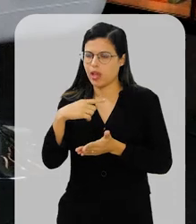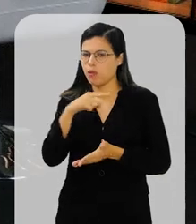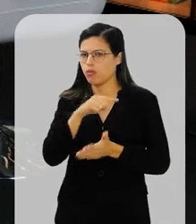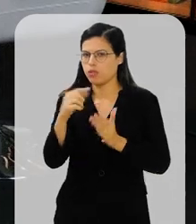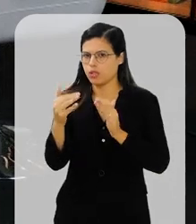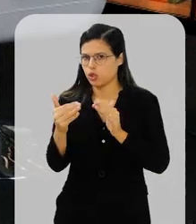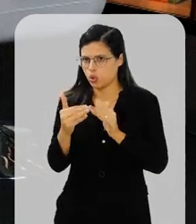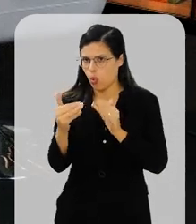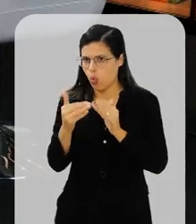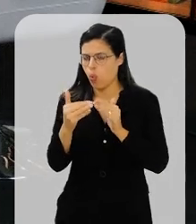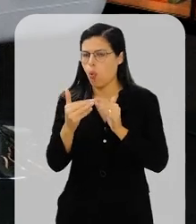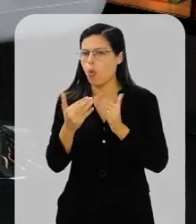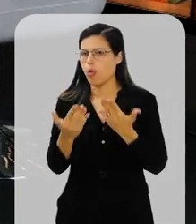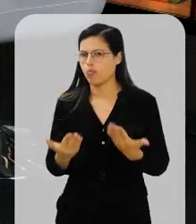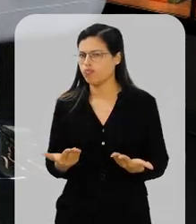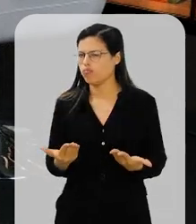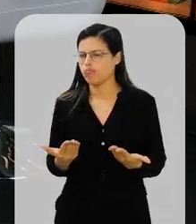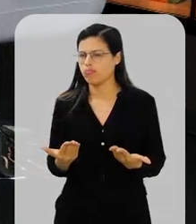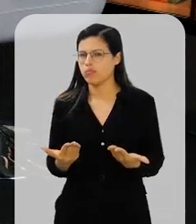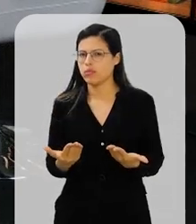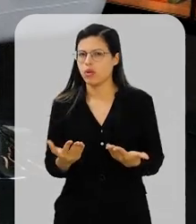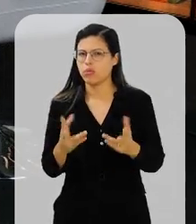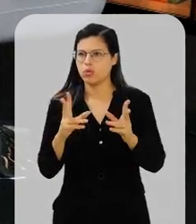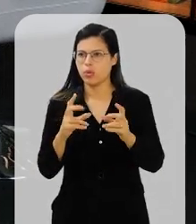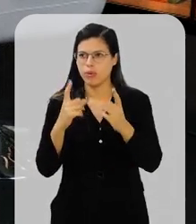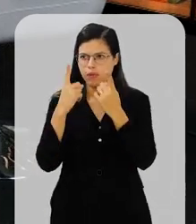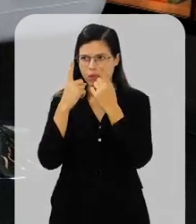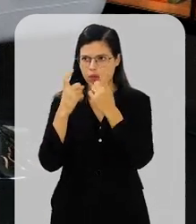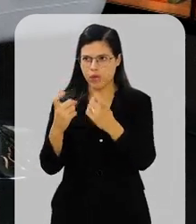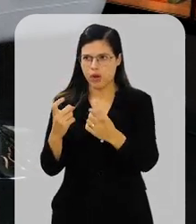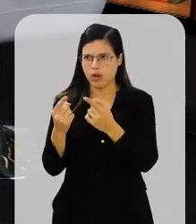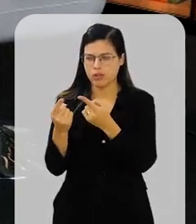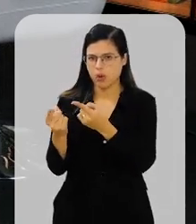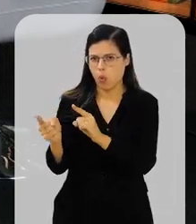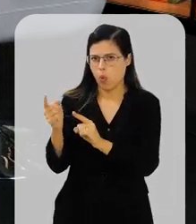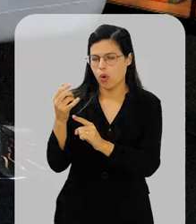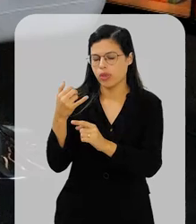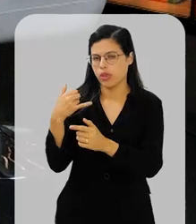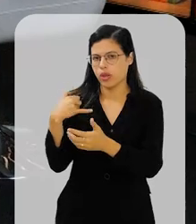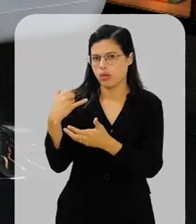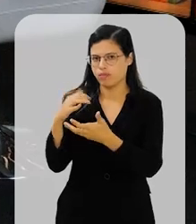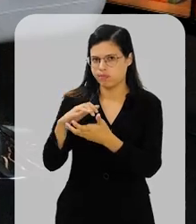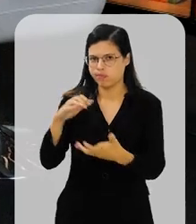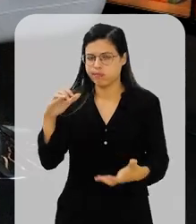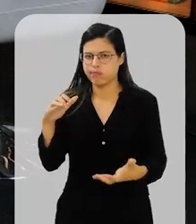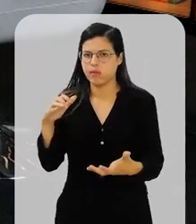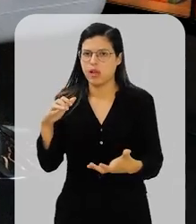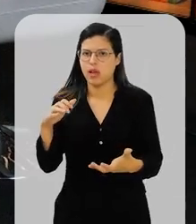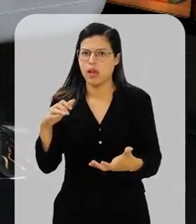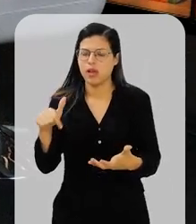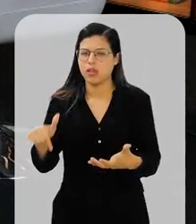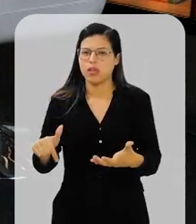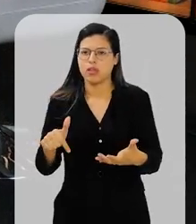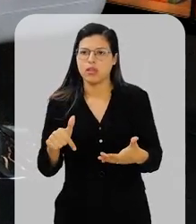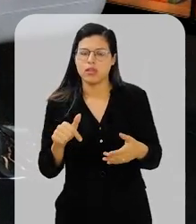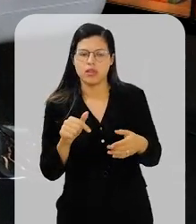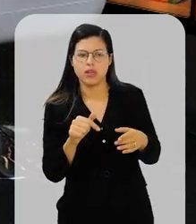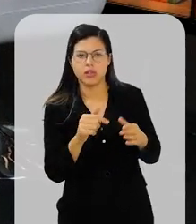Sim. Vocês concordam nessa questão de violência contra idosos? Até que ponto deixar numa